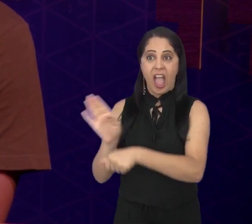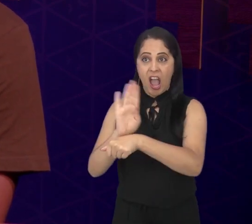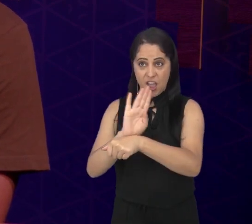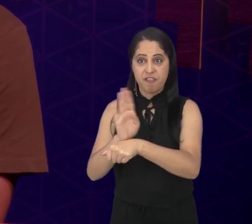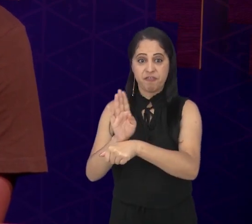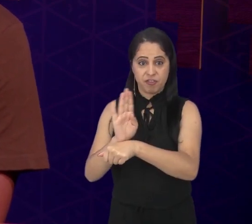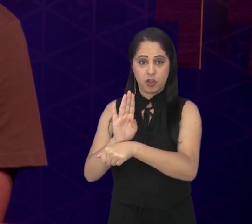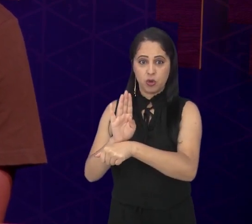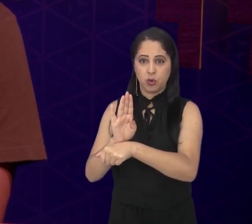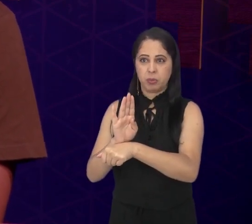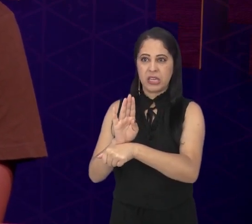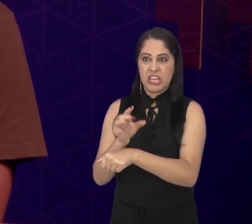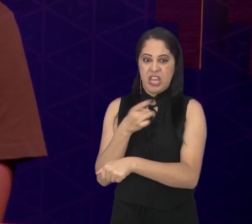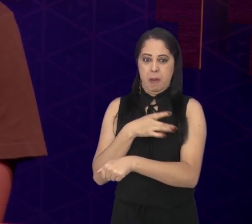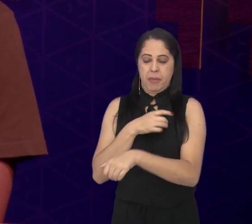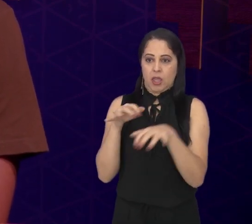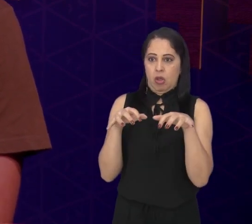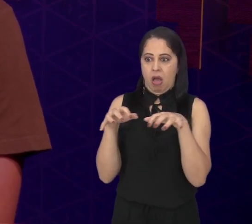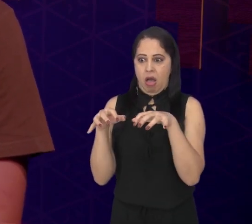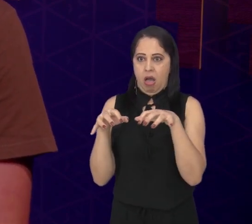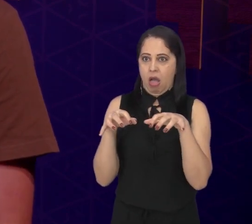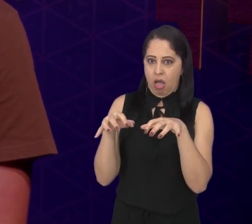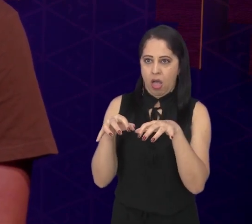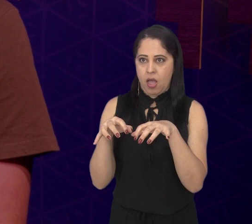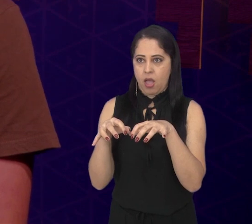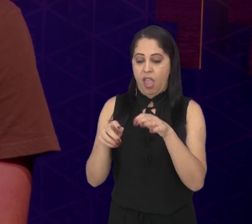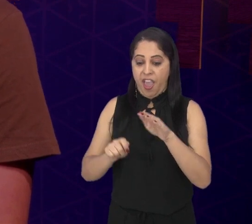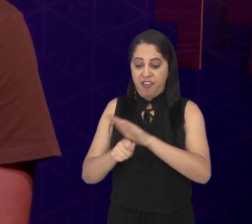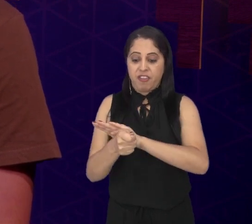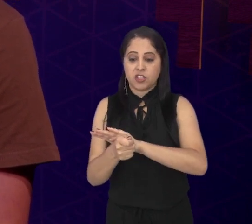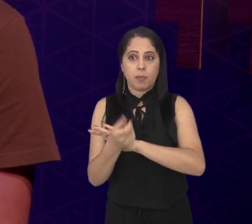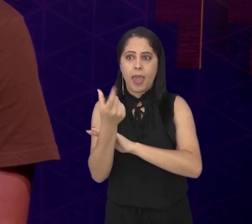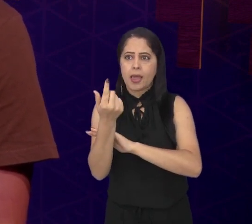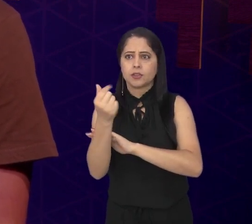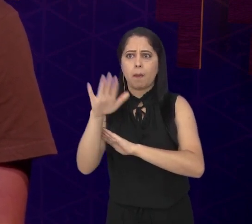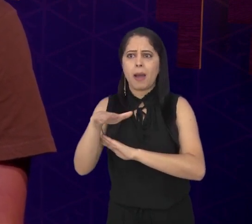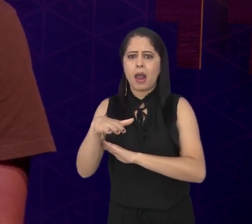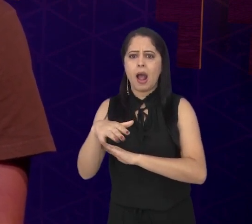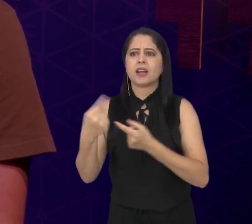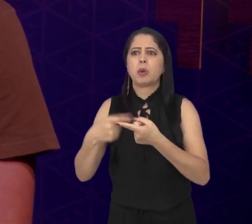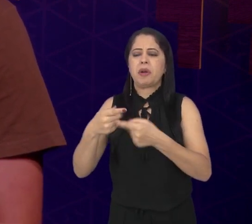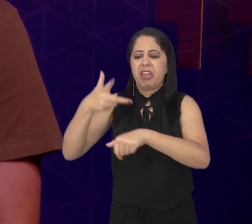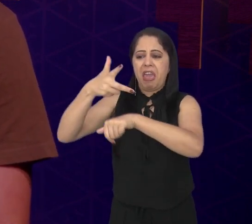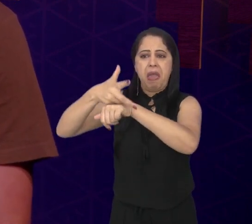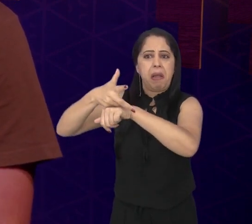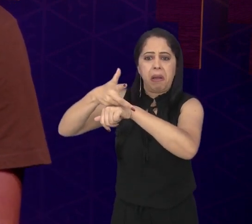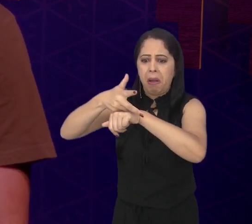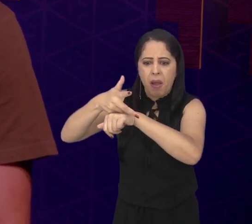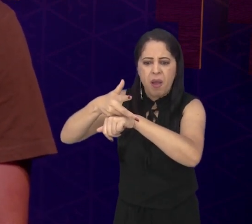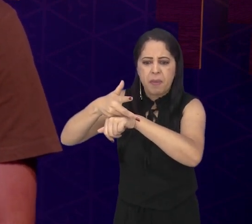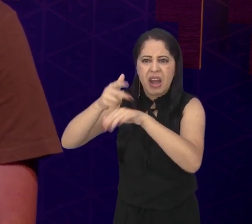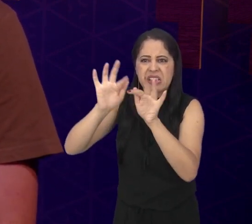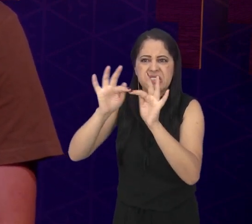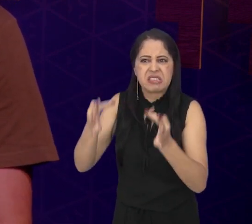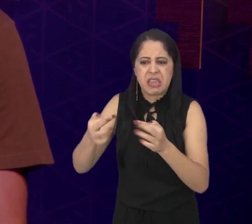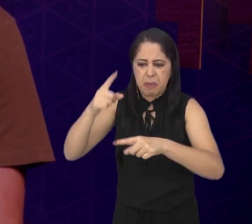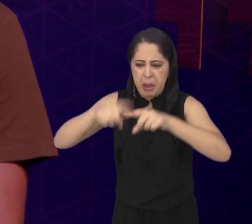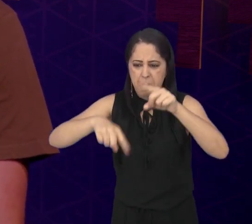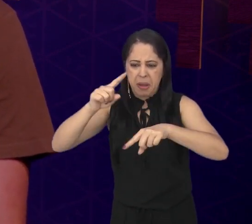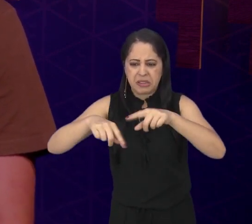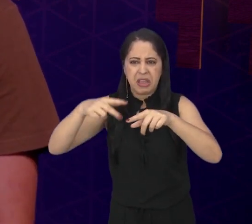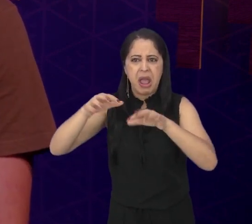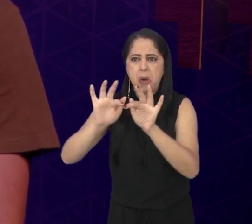Atividade Paranormal, que foi, tipo, muito barato. Eles filmaram com